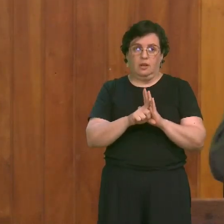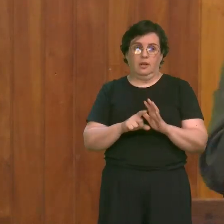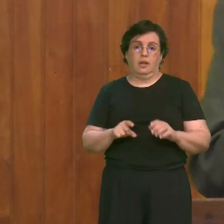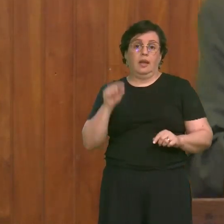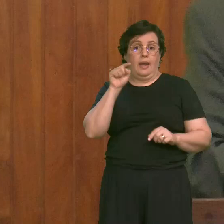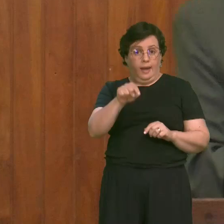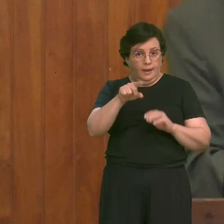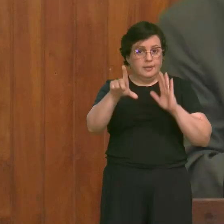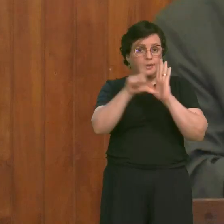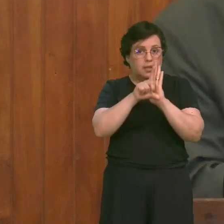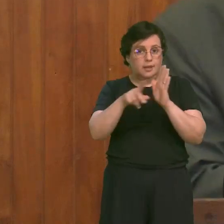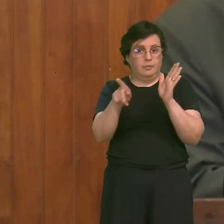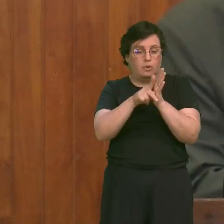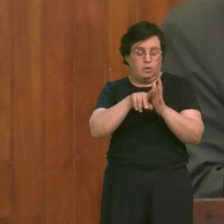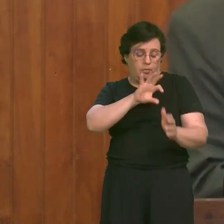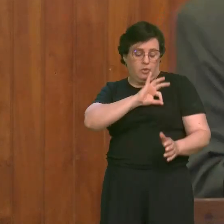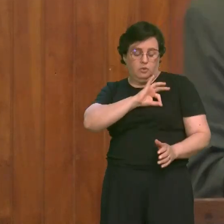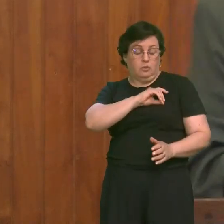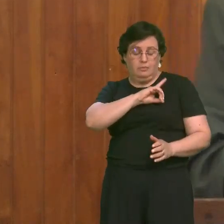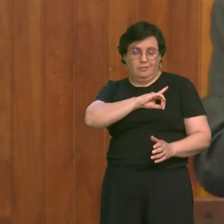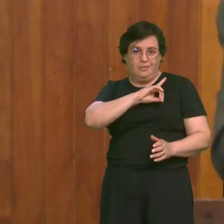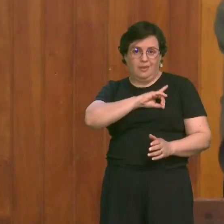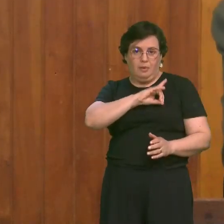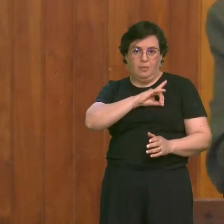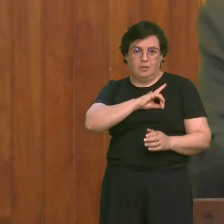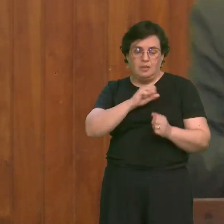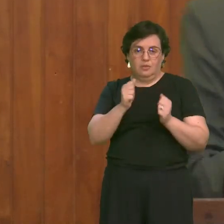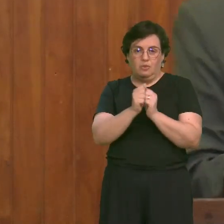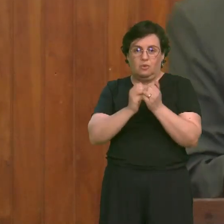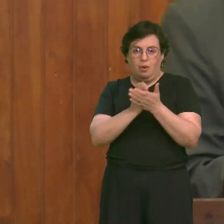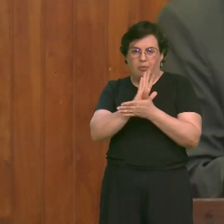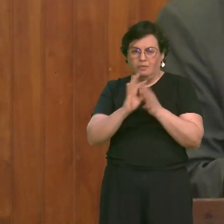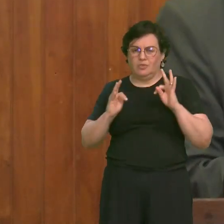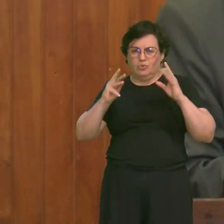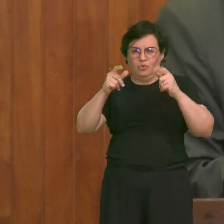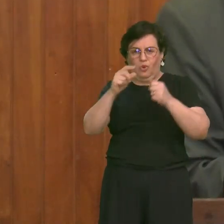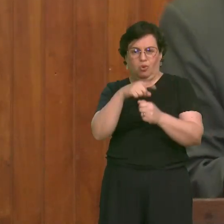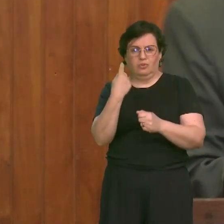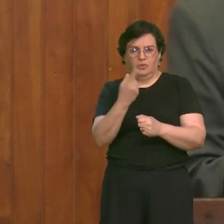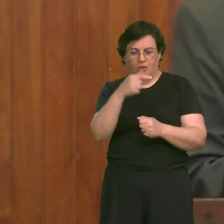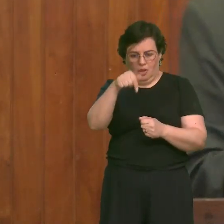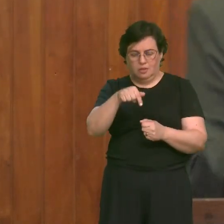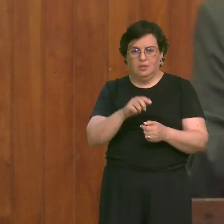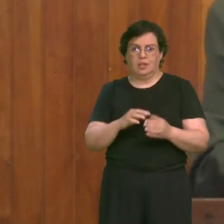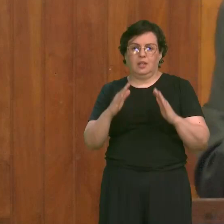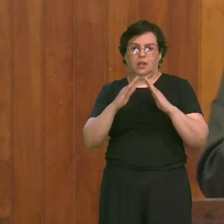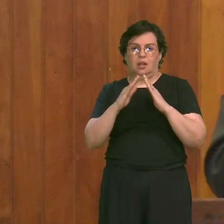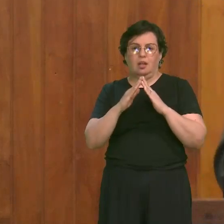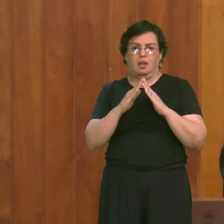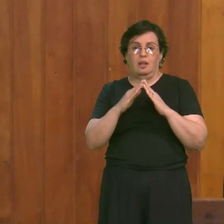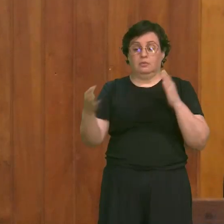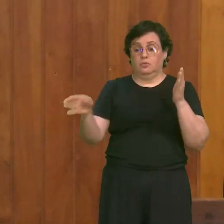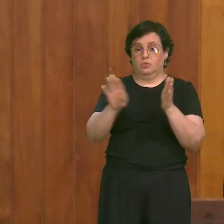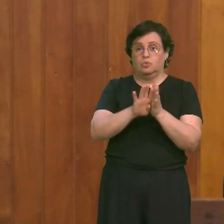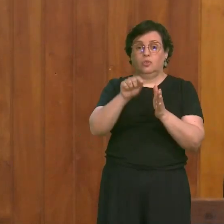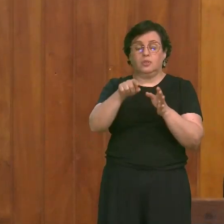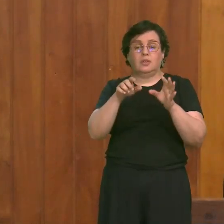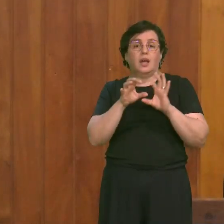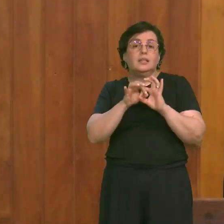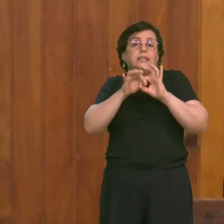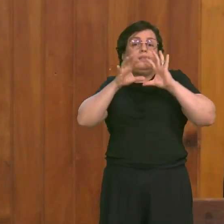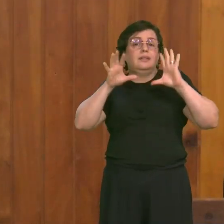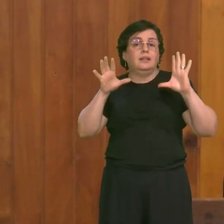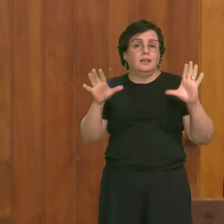esta lei do vereador Damasceno com aprovação unânime da casa é época nos trouxe essa faculdade